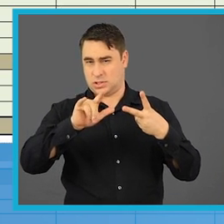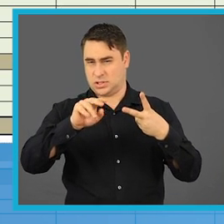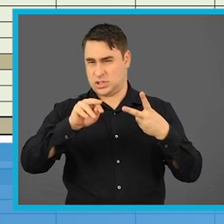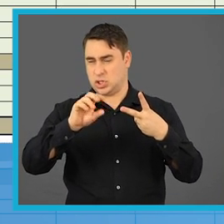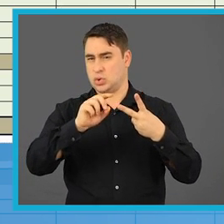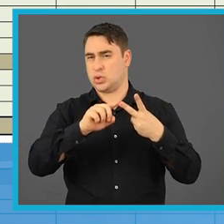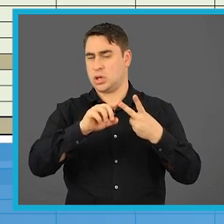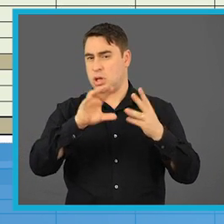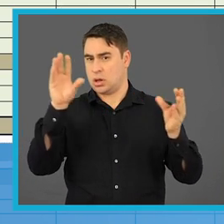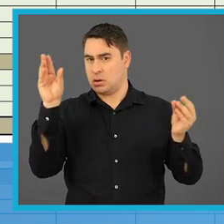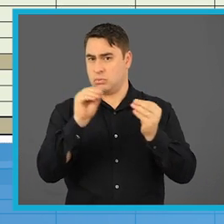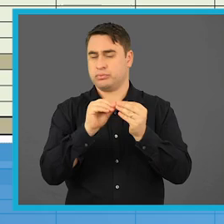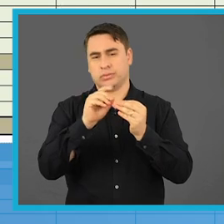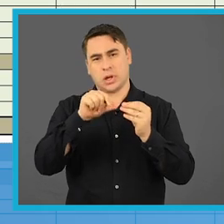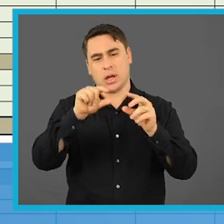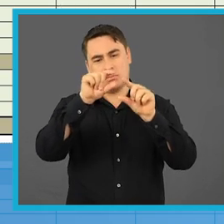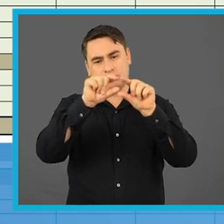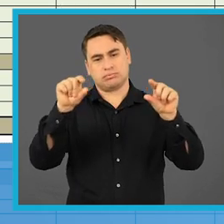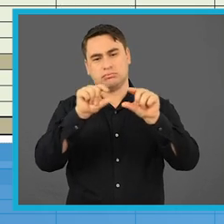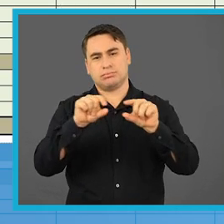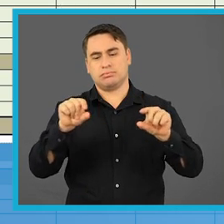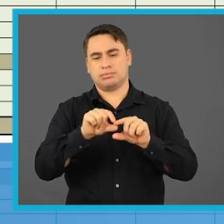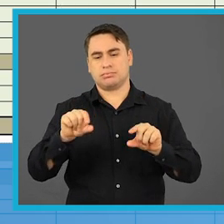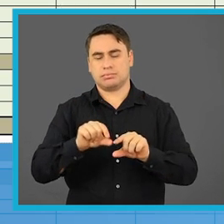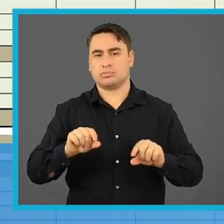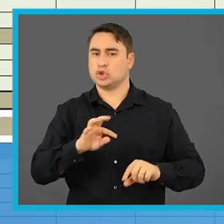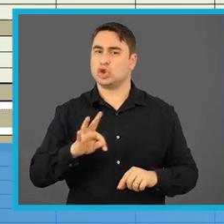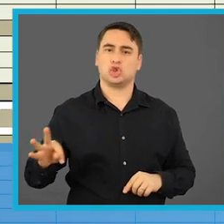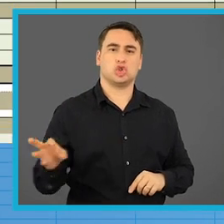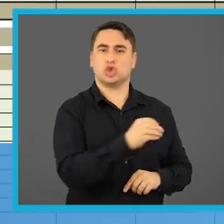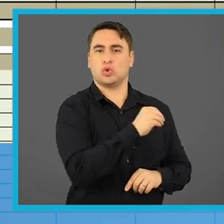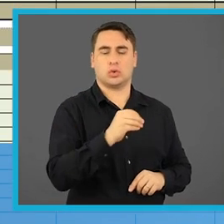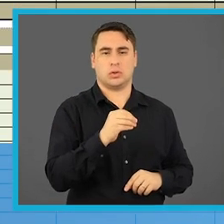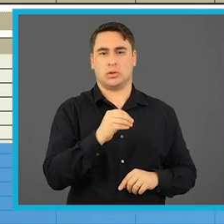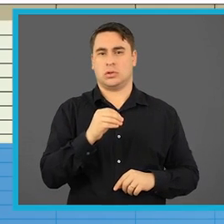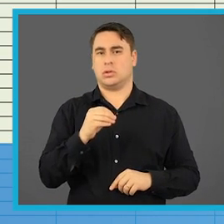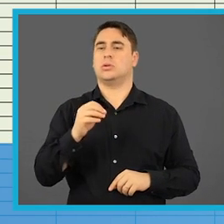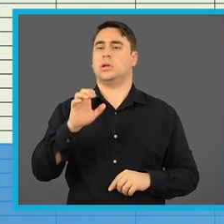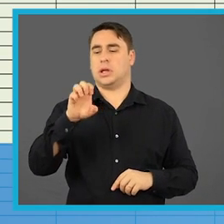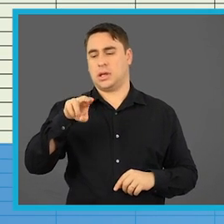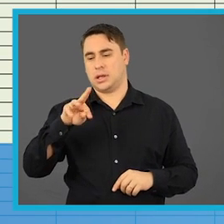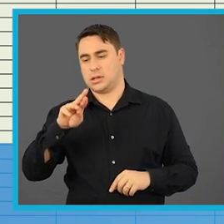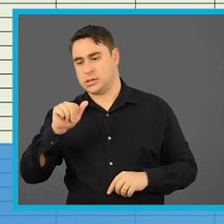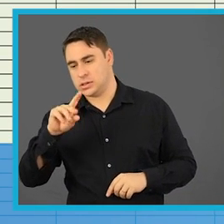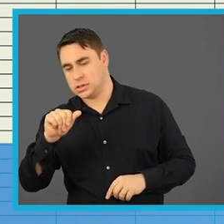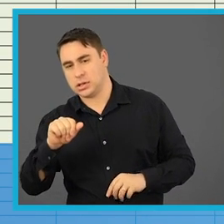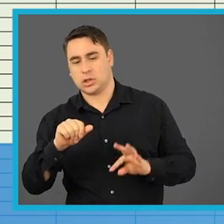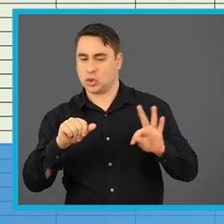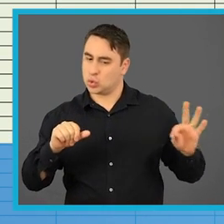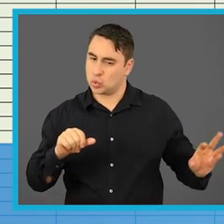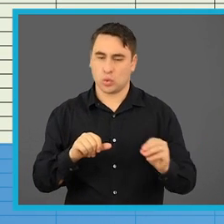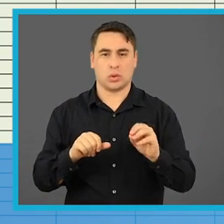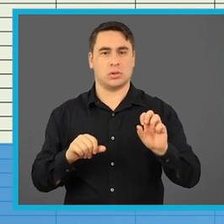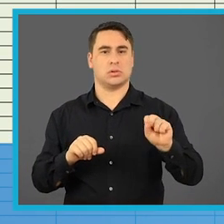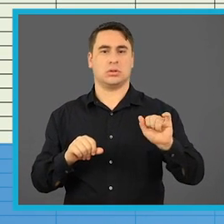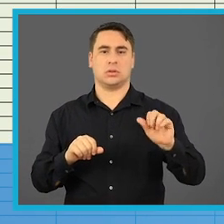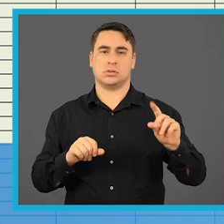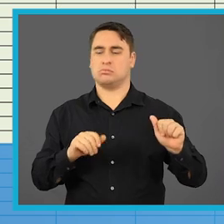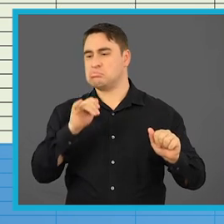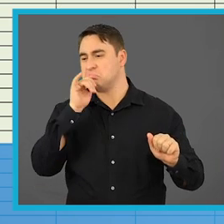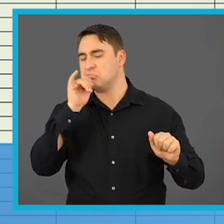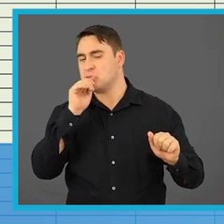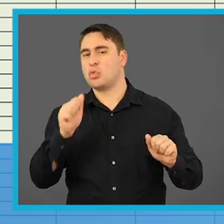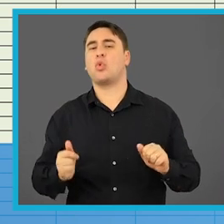me permite fazer uma análise horizontal de todas as entradas e todas as saídas. Ora, quanto que eu estou gastando por fornecedor? Então